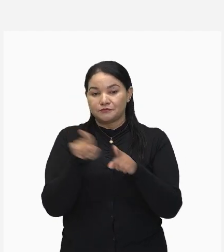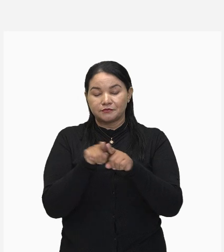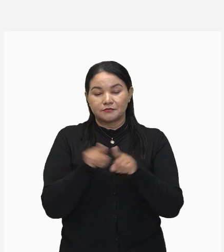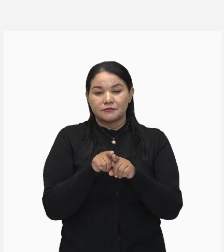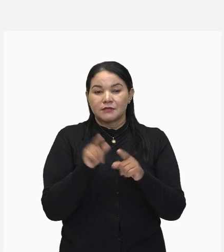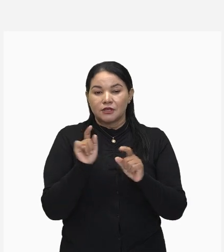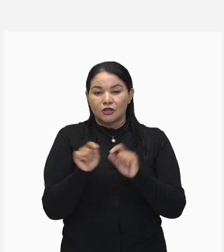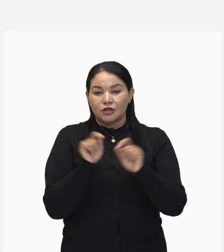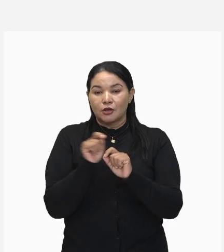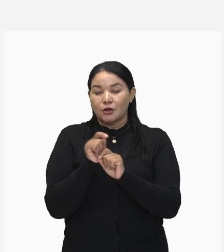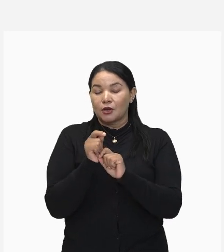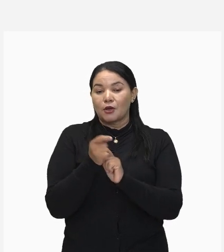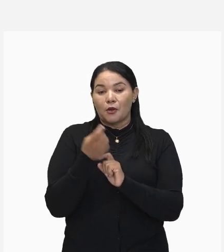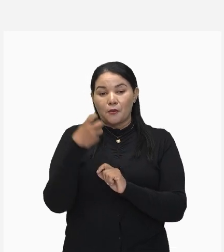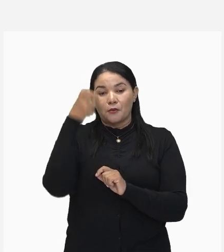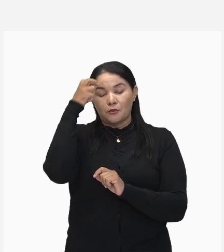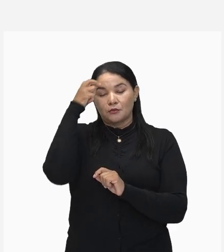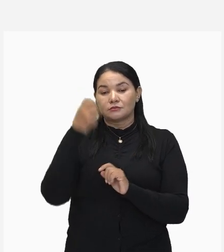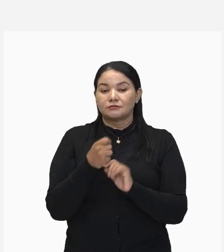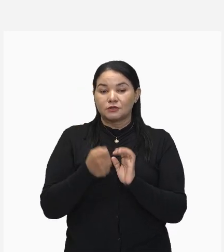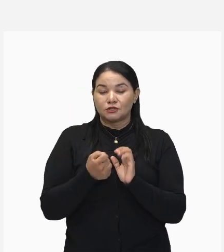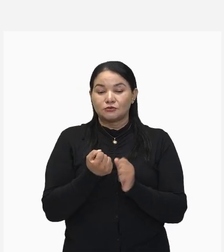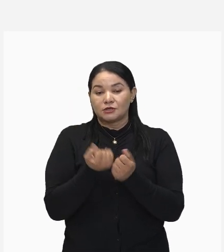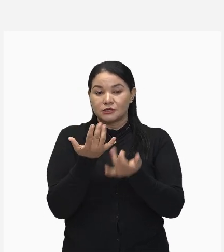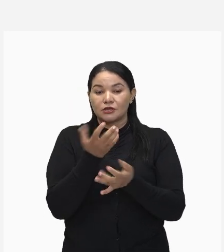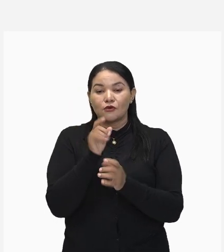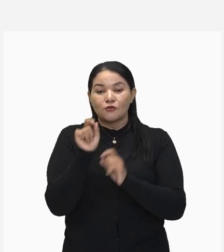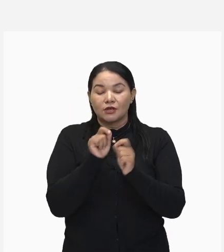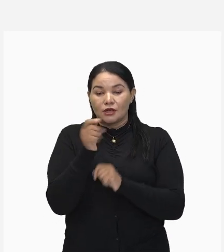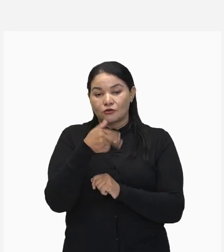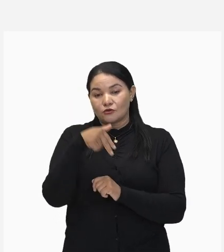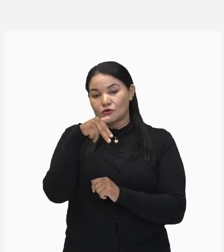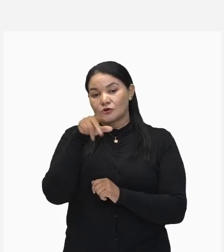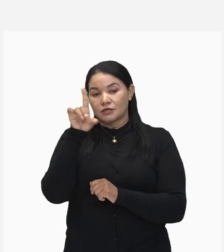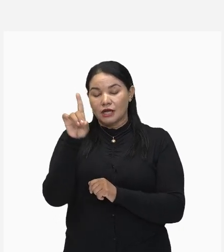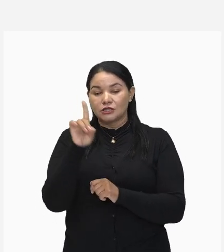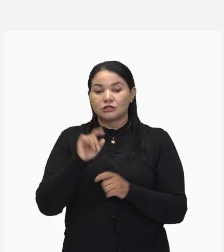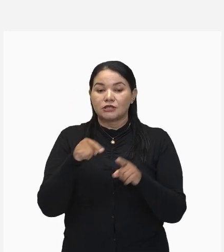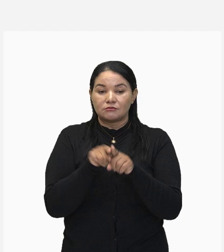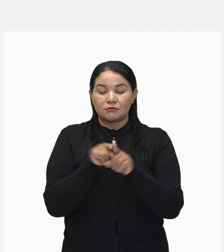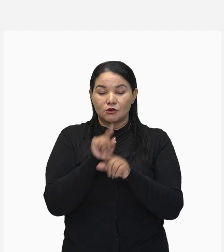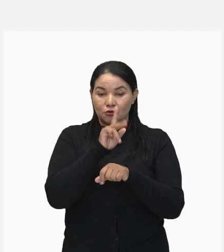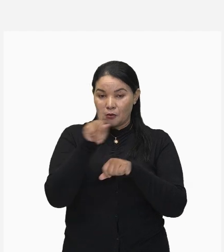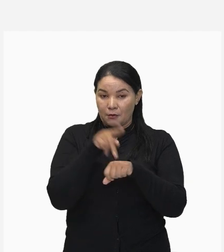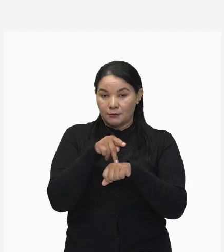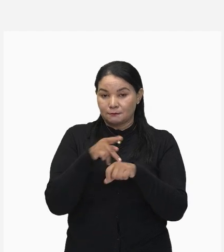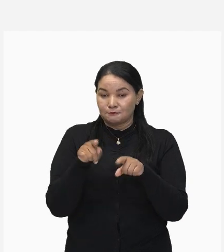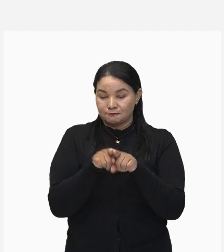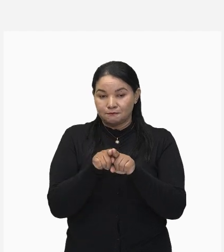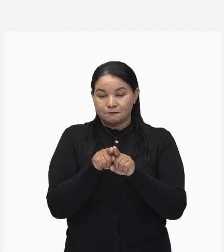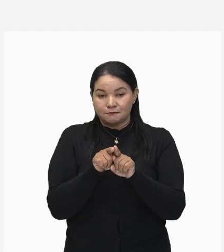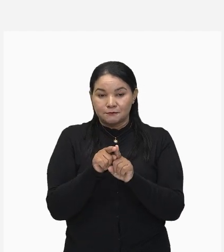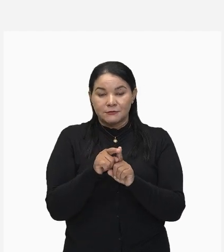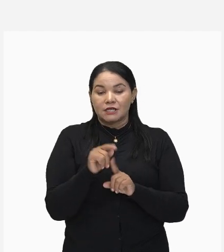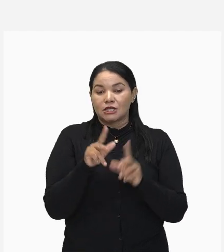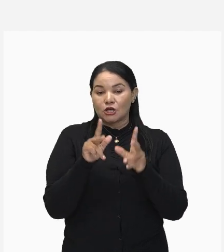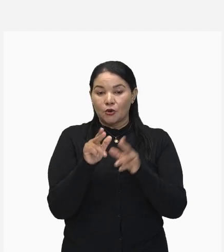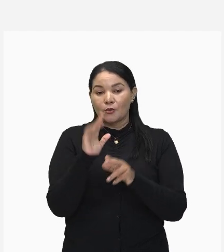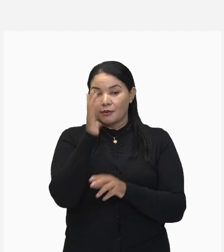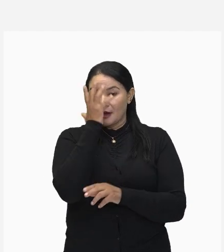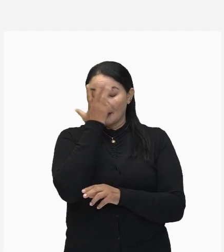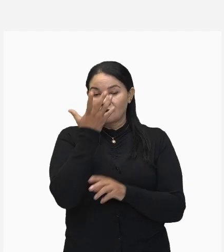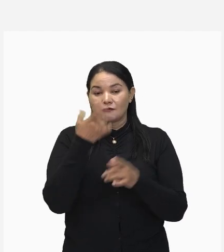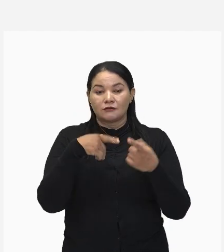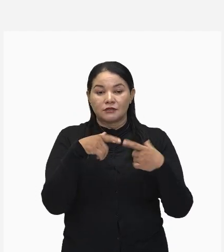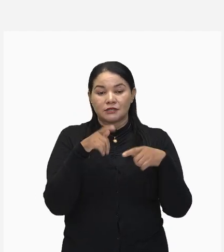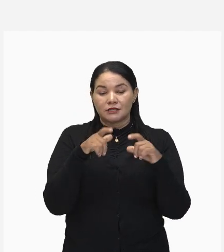mais conhecidas da região nordeste do país. Merece destaque no carnaval pernambucano, sobretudo nas cidades de Olinda